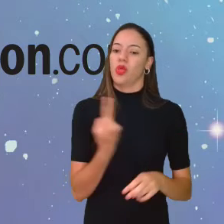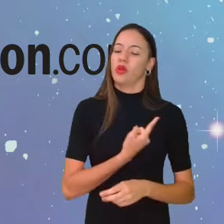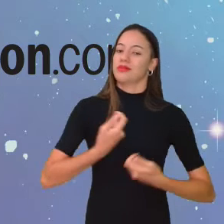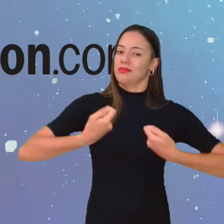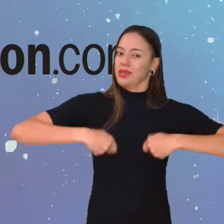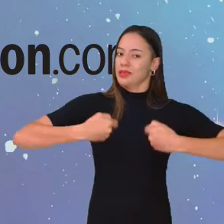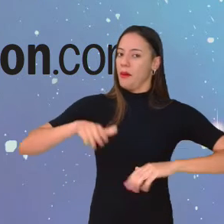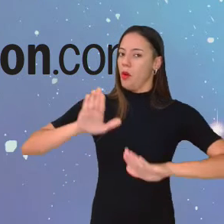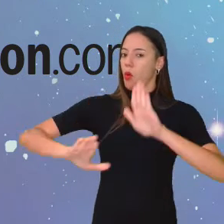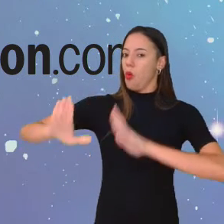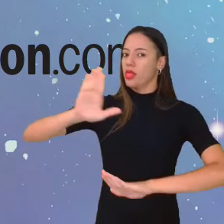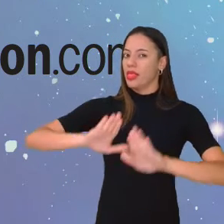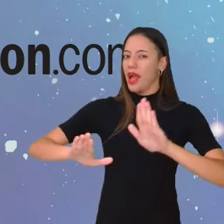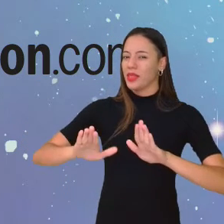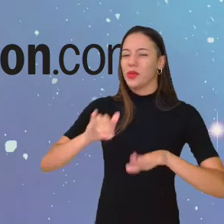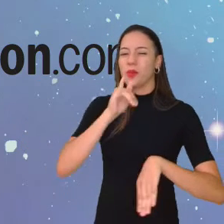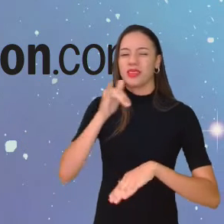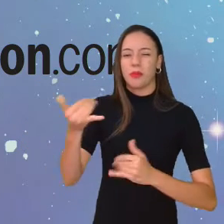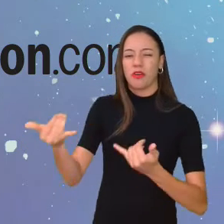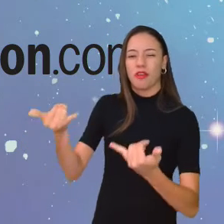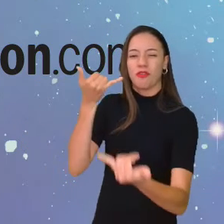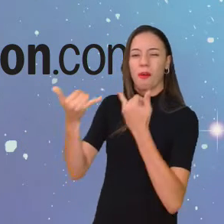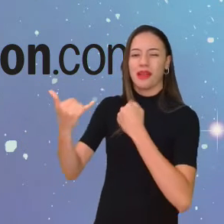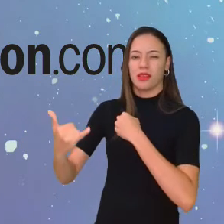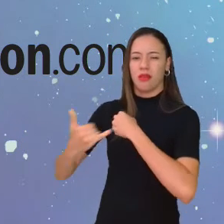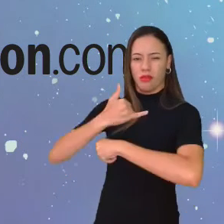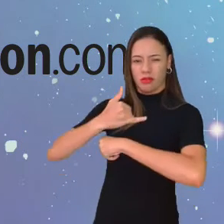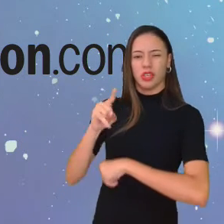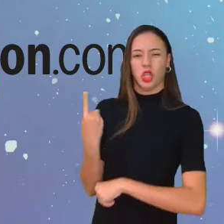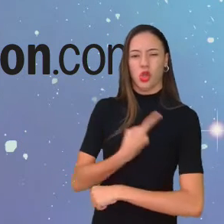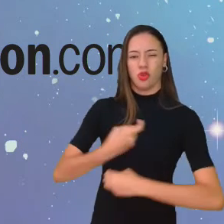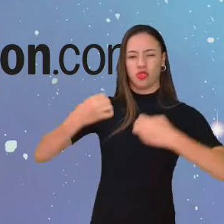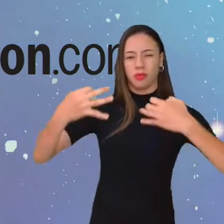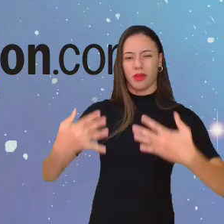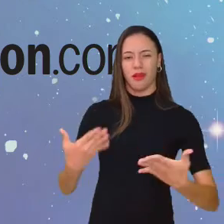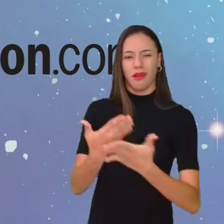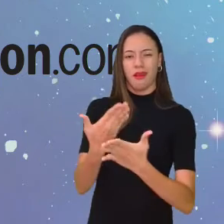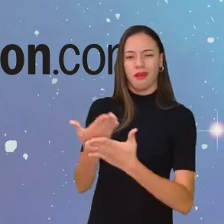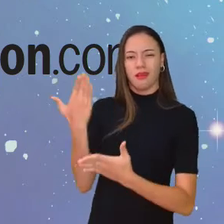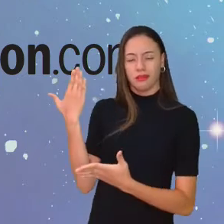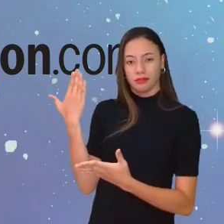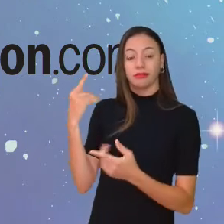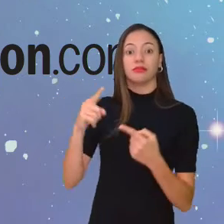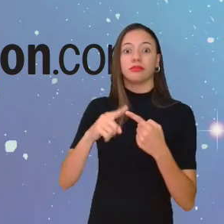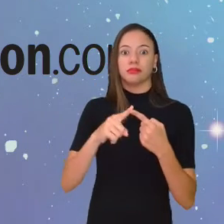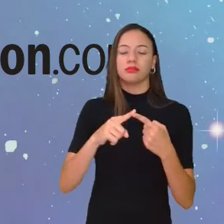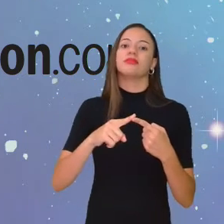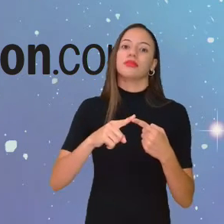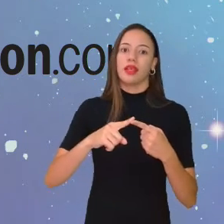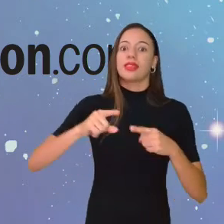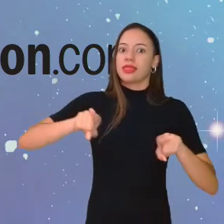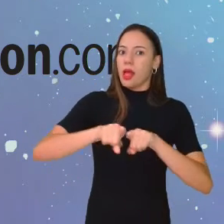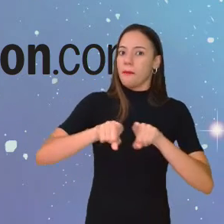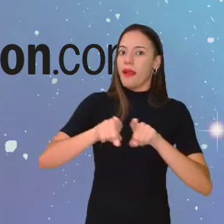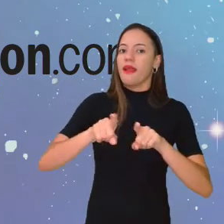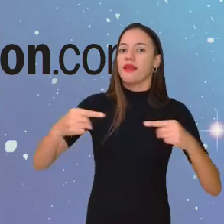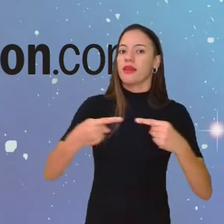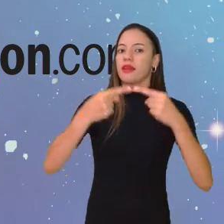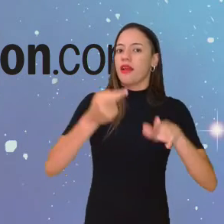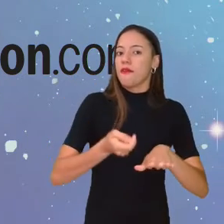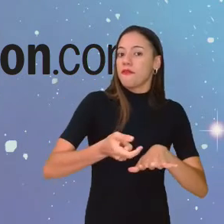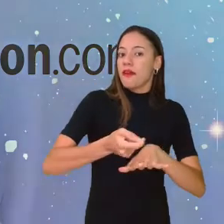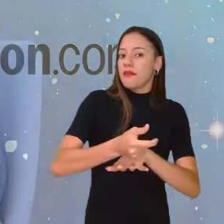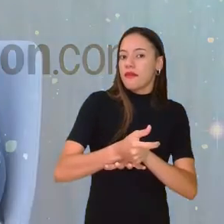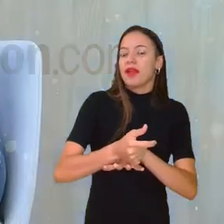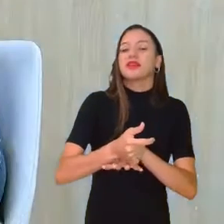com aquela coisa da desinformação que a gente viu na aula anterior, né? Fake news é uma delas só, mas a gente observa que a gente não tem